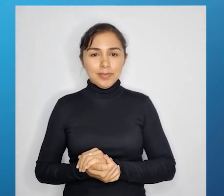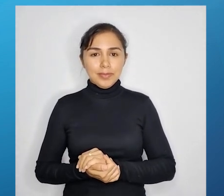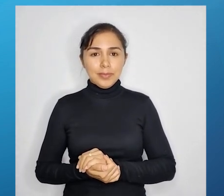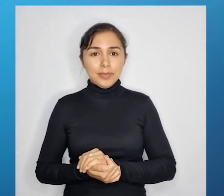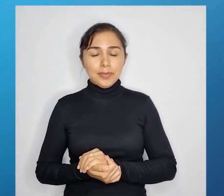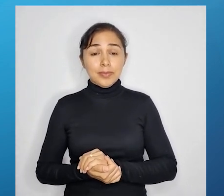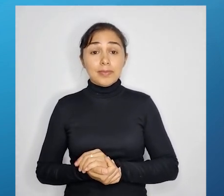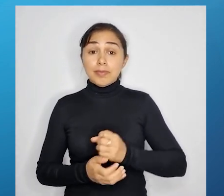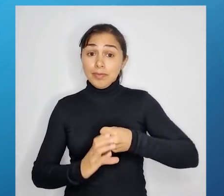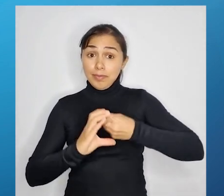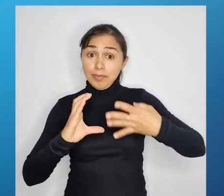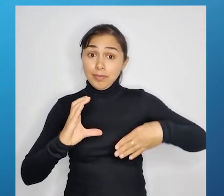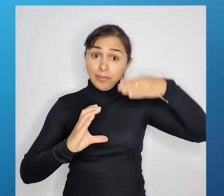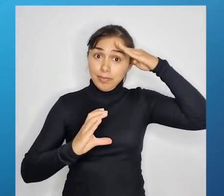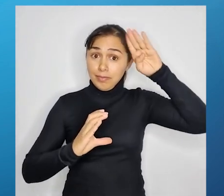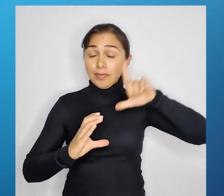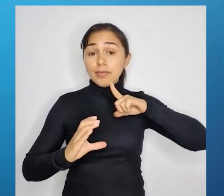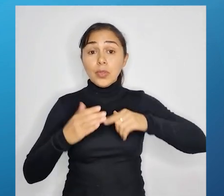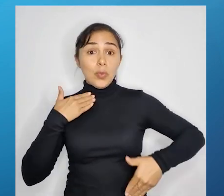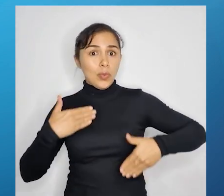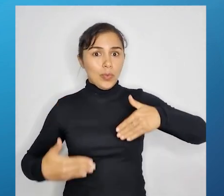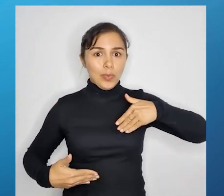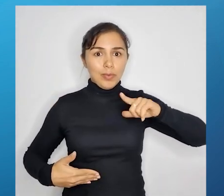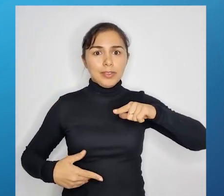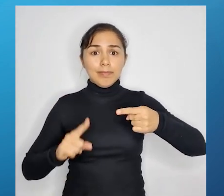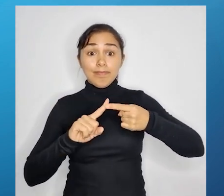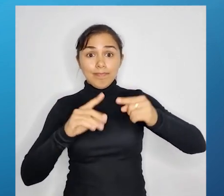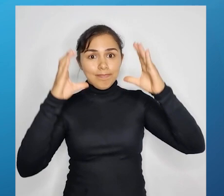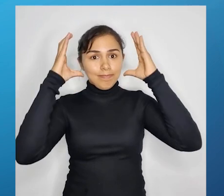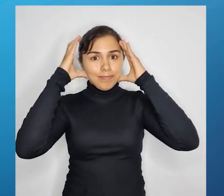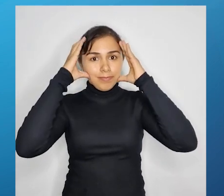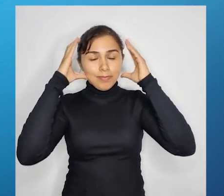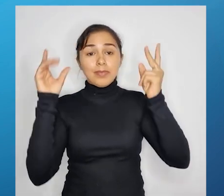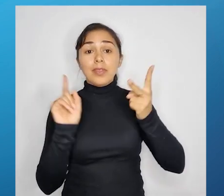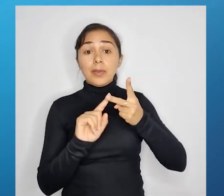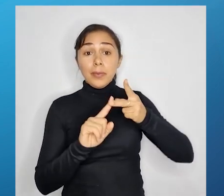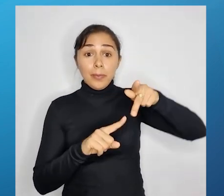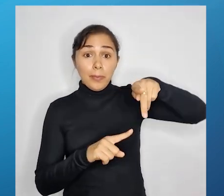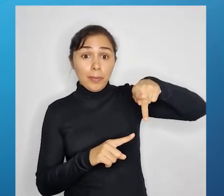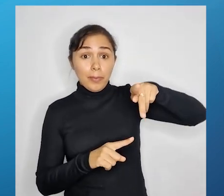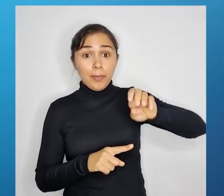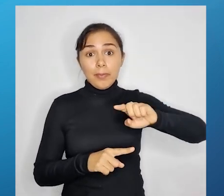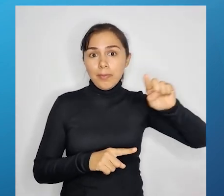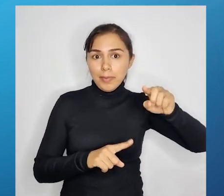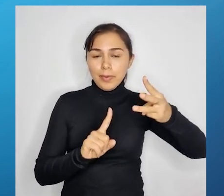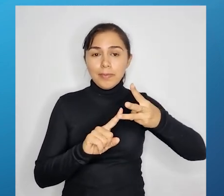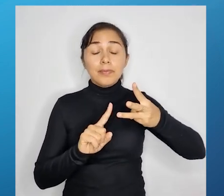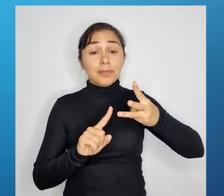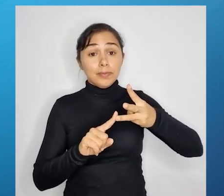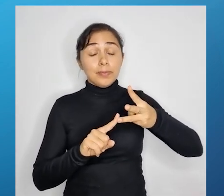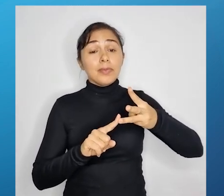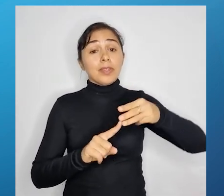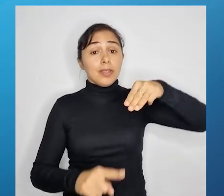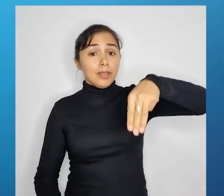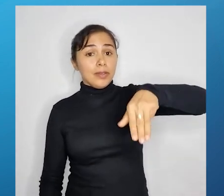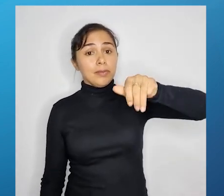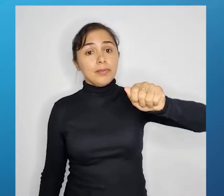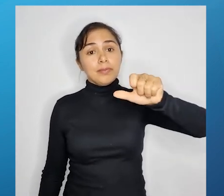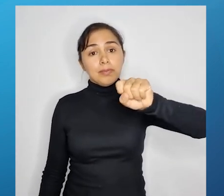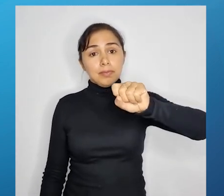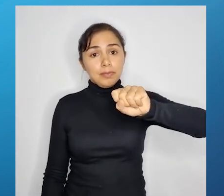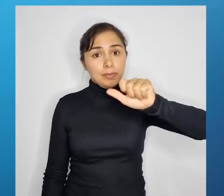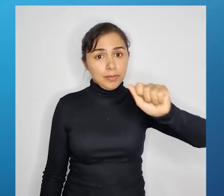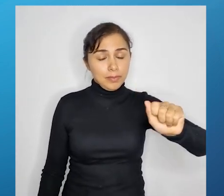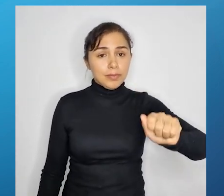Como característica geral, nós temos um corpo dividido em cabeça, pé e massa visceral. Os pés auxiliam na movimentação,